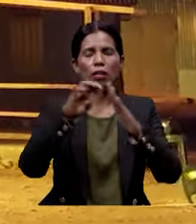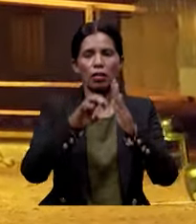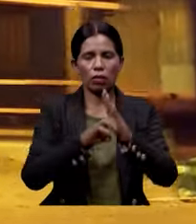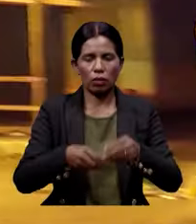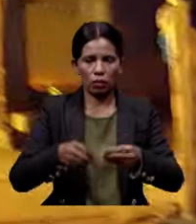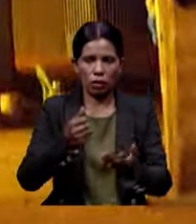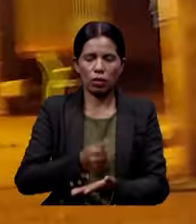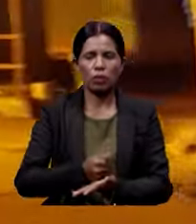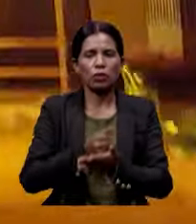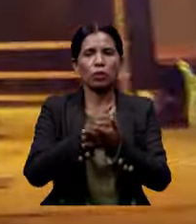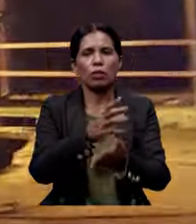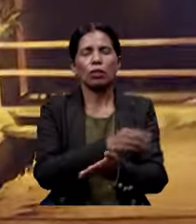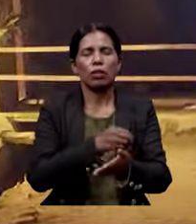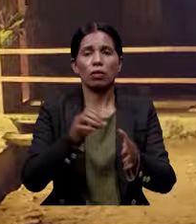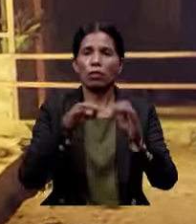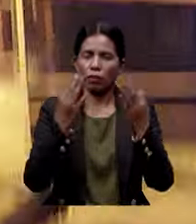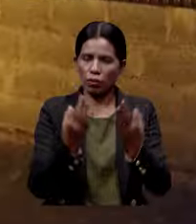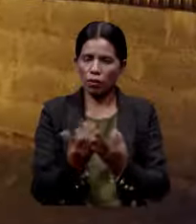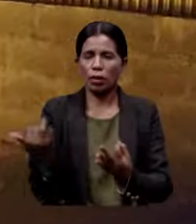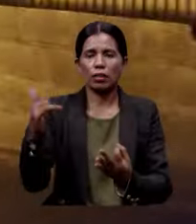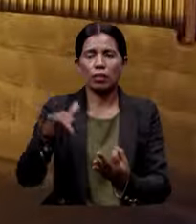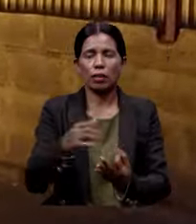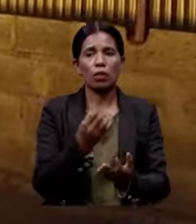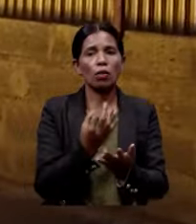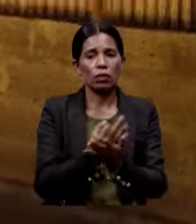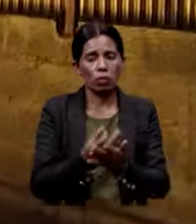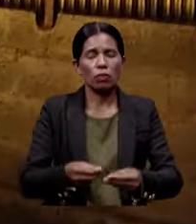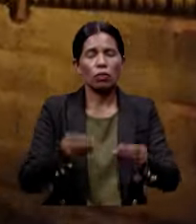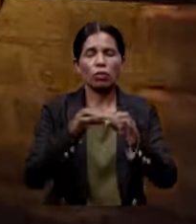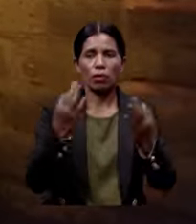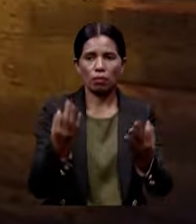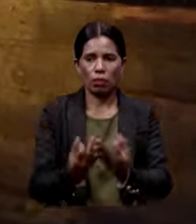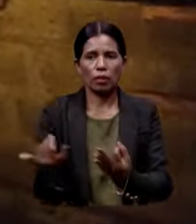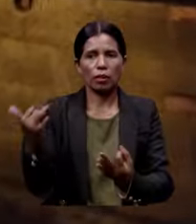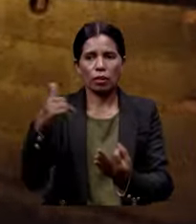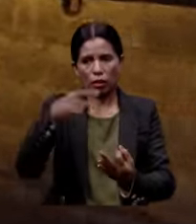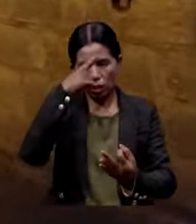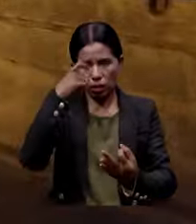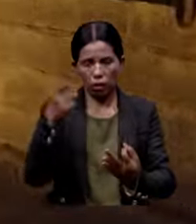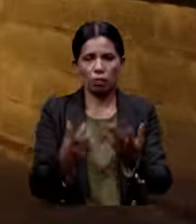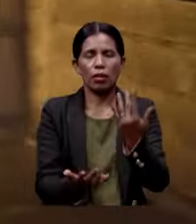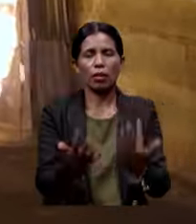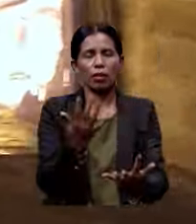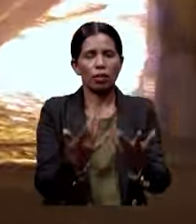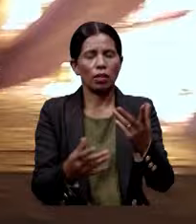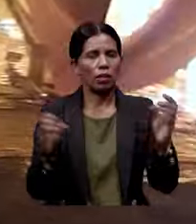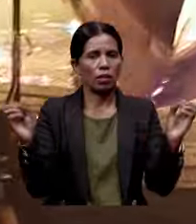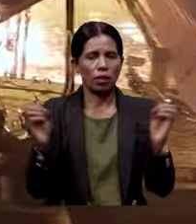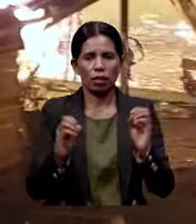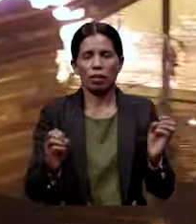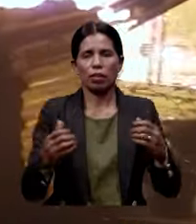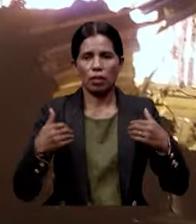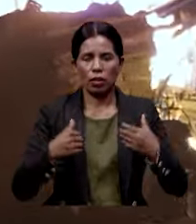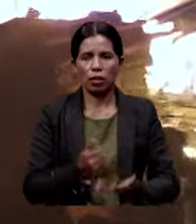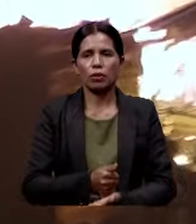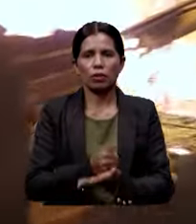apoio material no financeiro ba família sira nebe la kong helafatin permanente. Tamba incêndio nebe la espera apoio sira